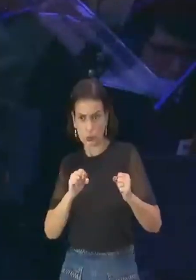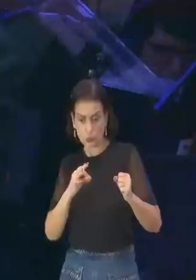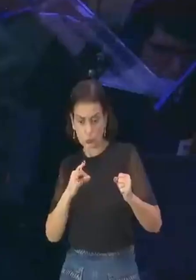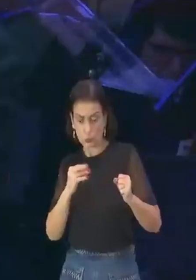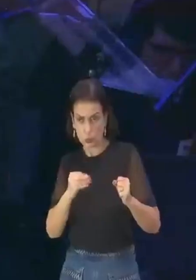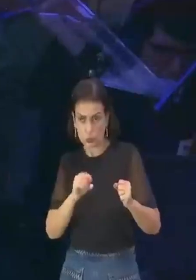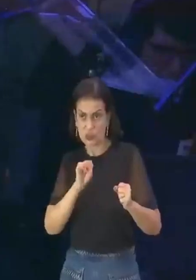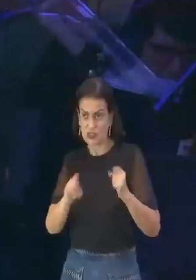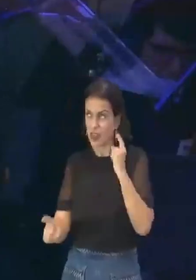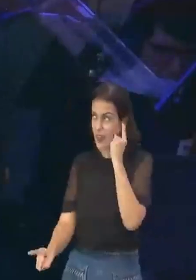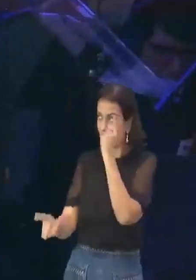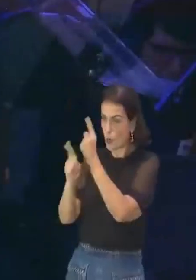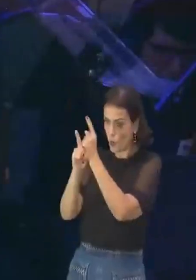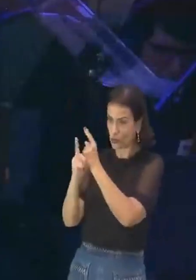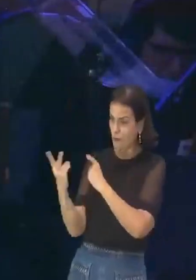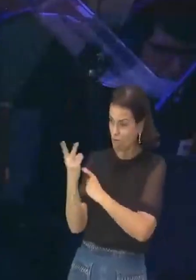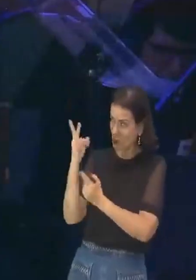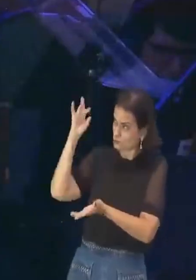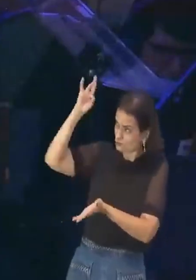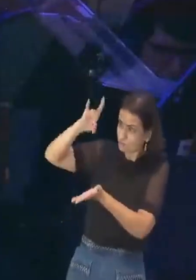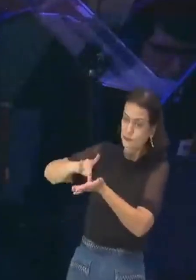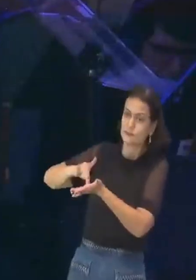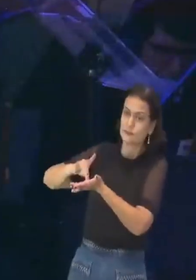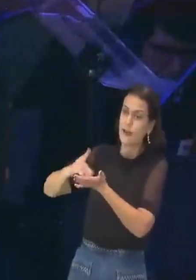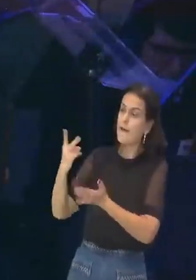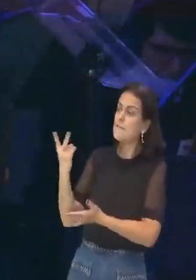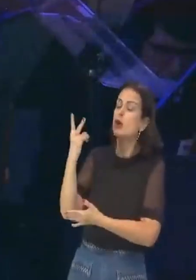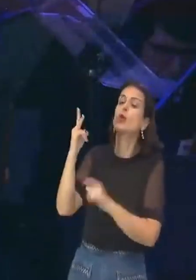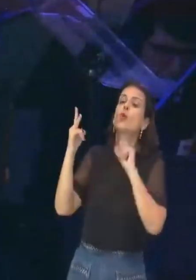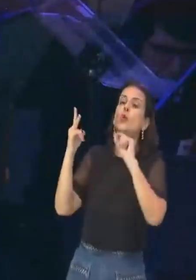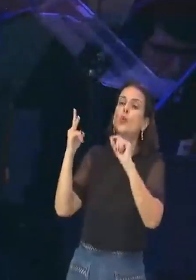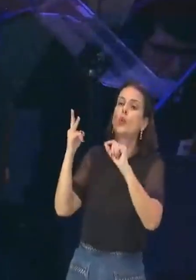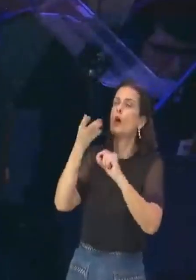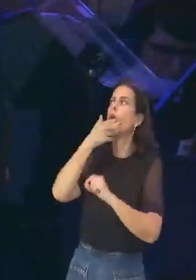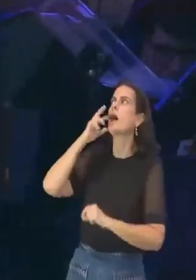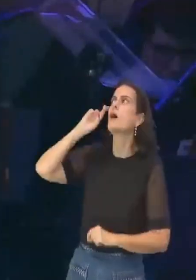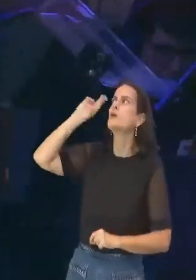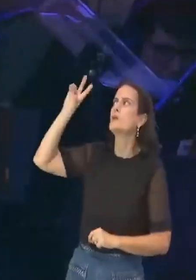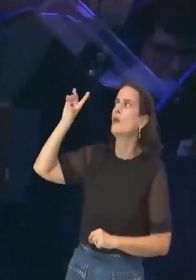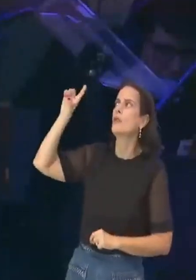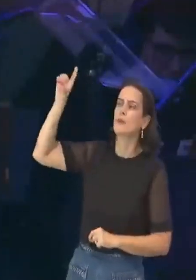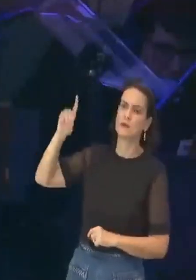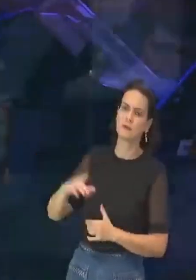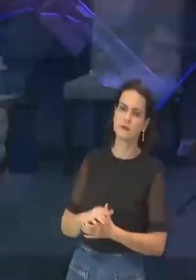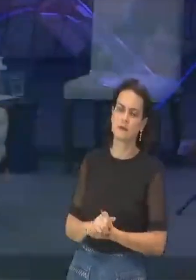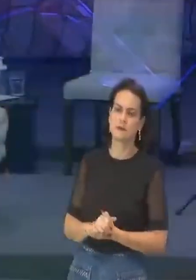quando encontramos o verdadeiro valor, e esse valor é o Senhor Deus.